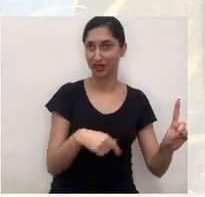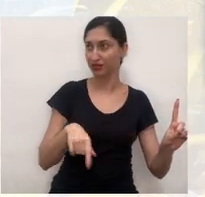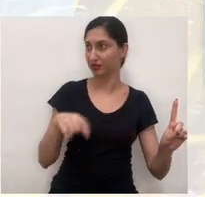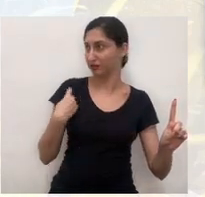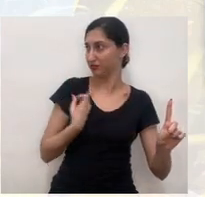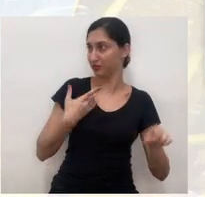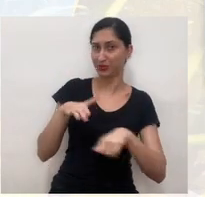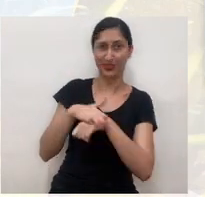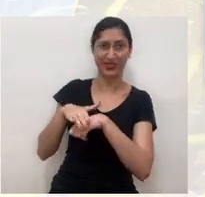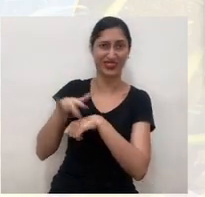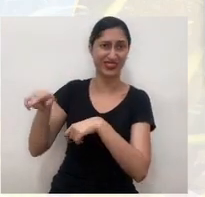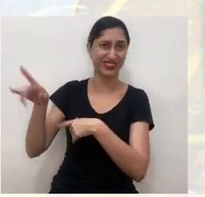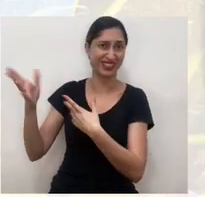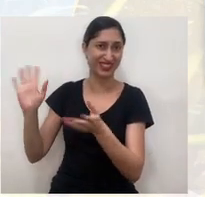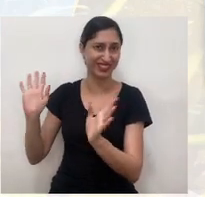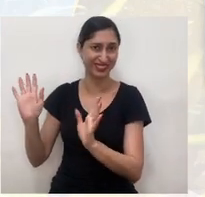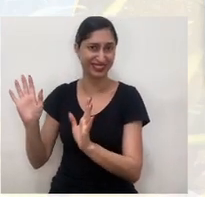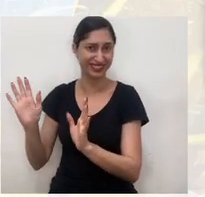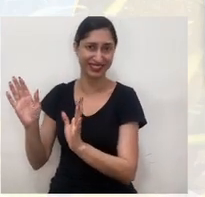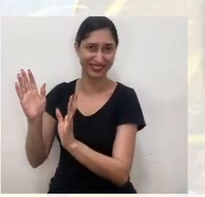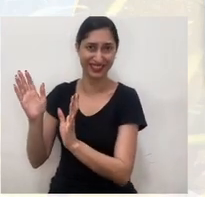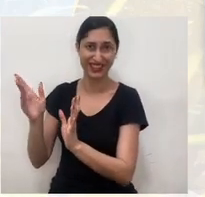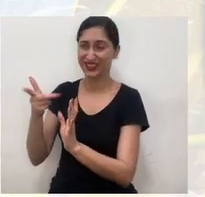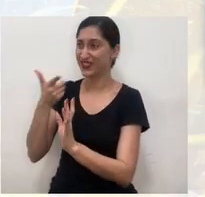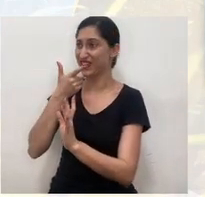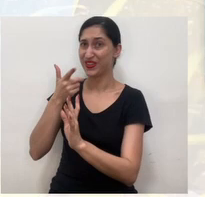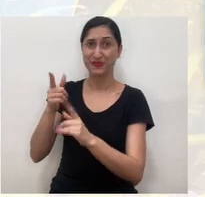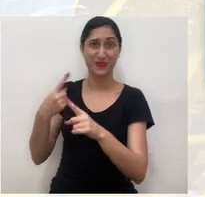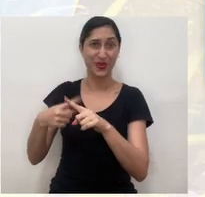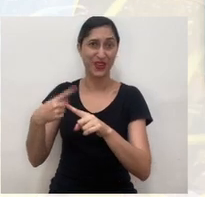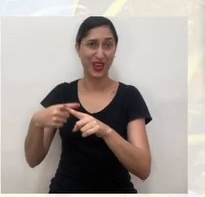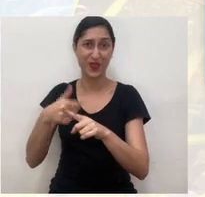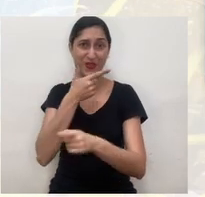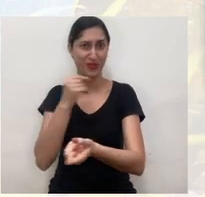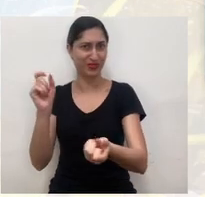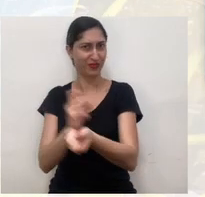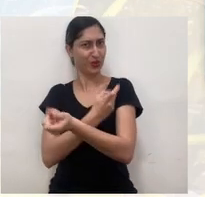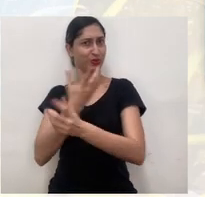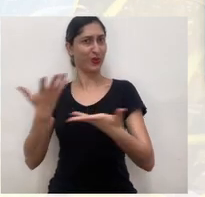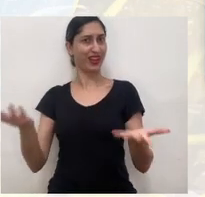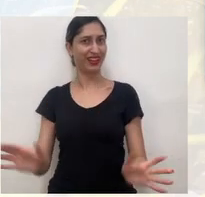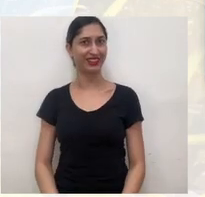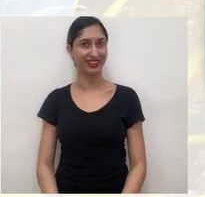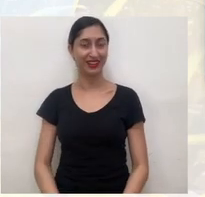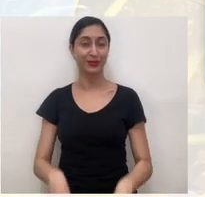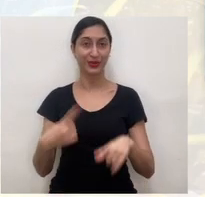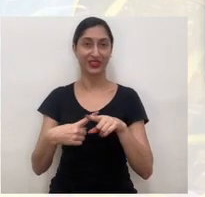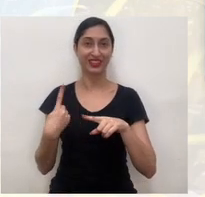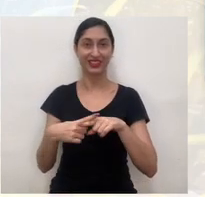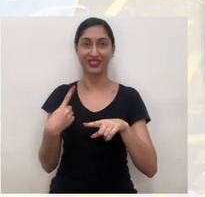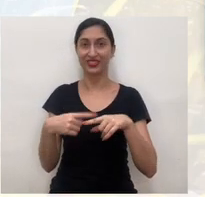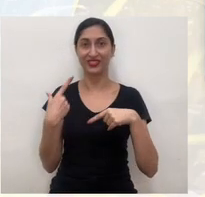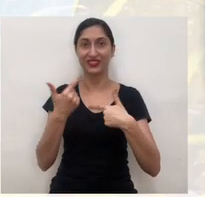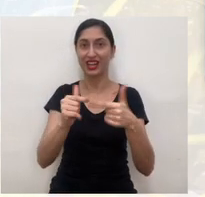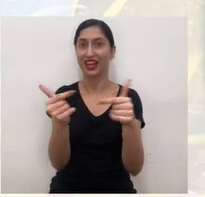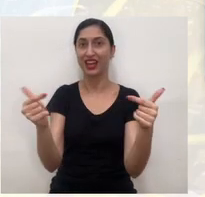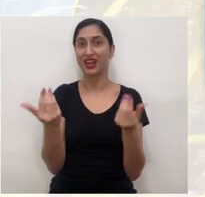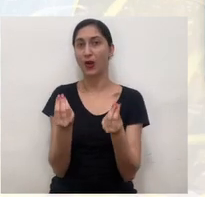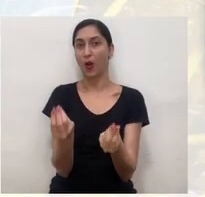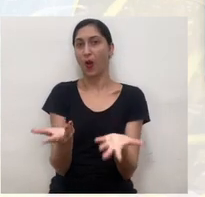ouvimos falar do cara, porque ele ficou irritado, porque era uma interferência assim muito